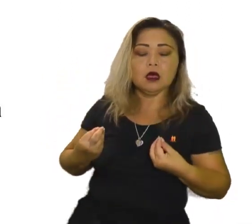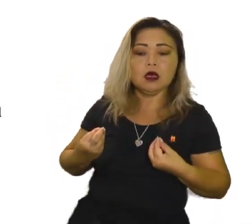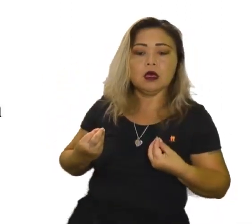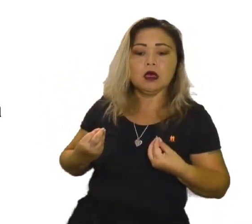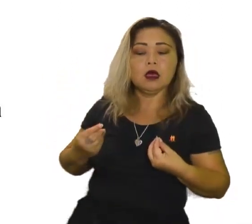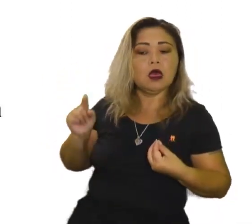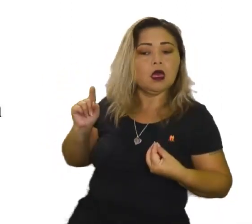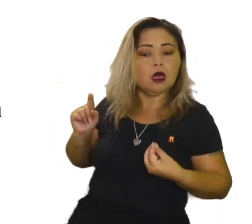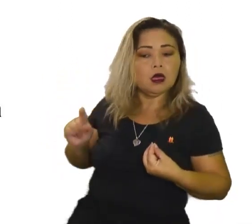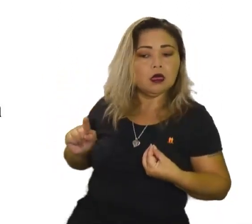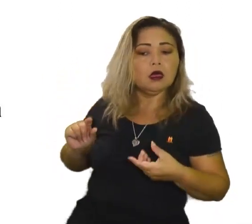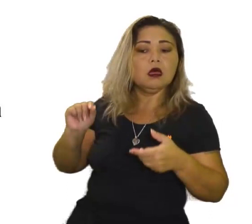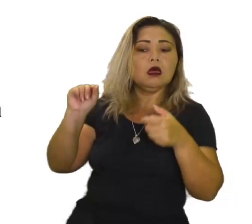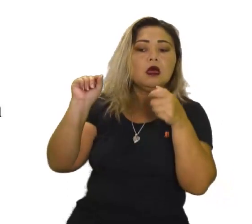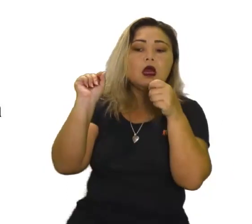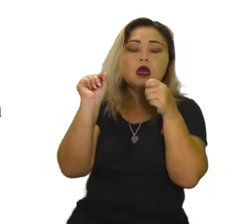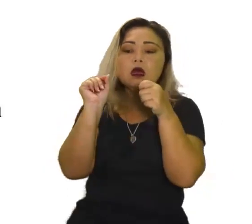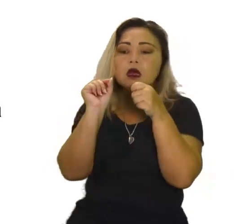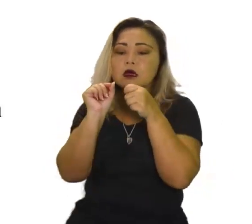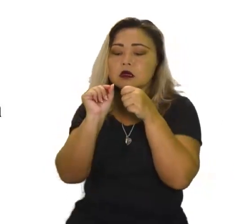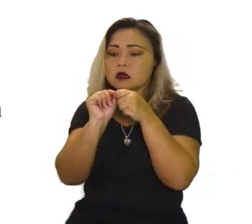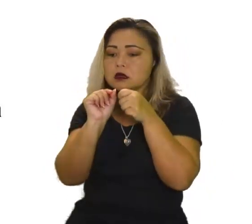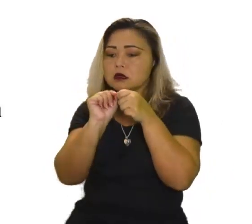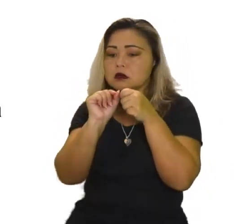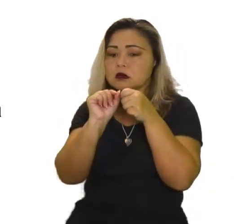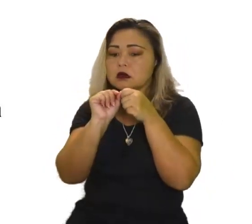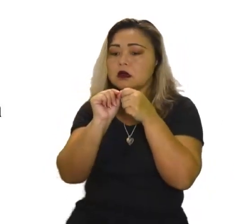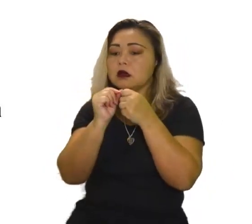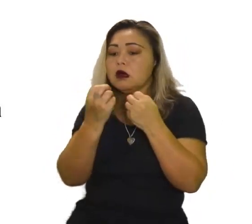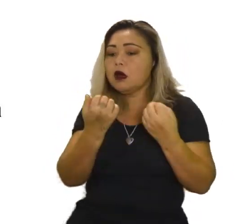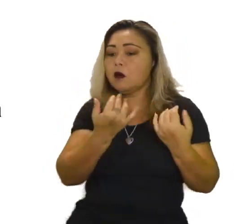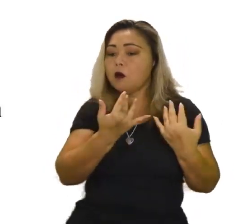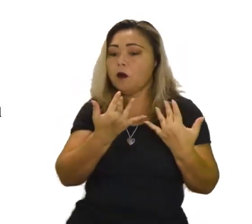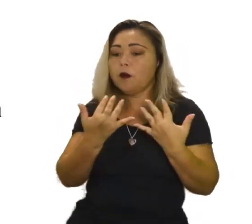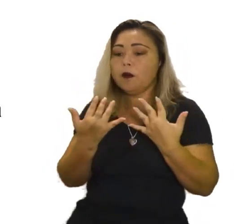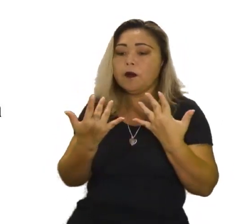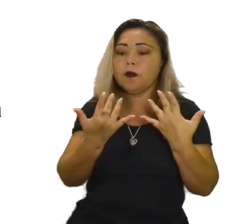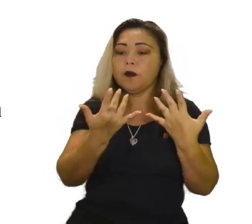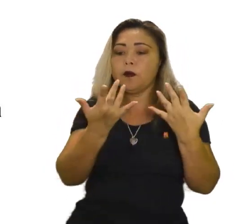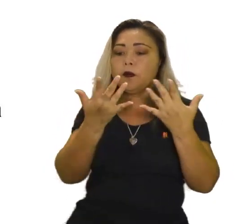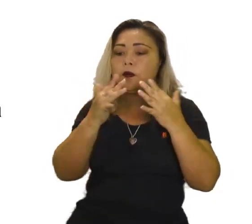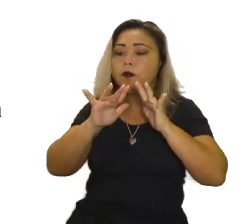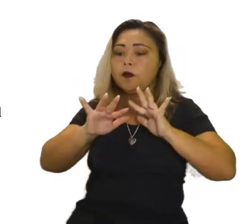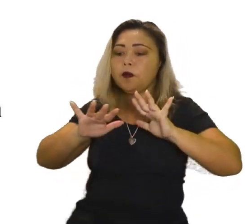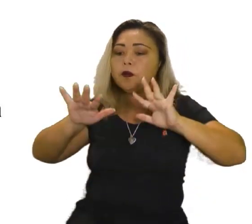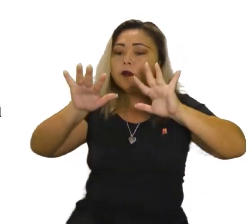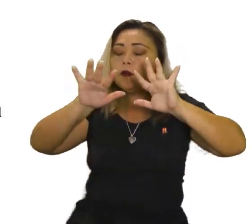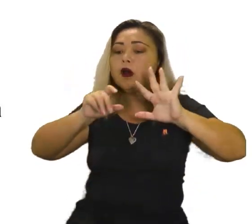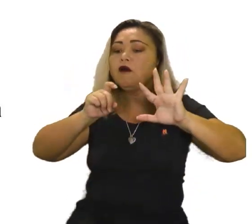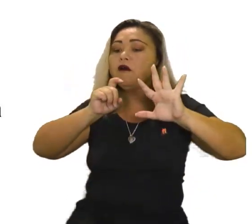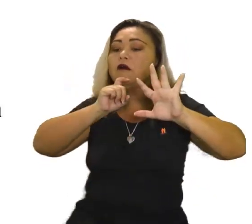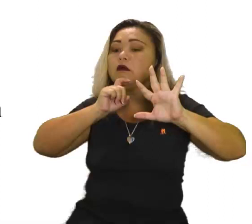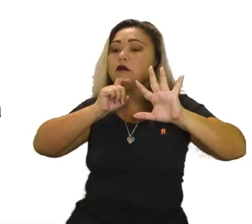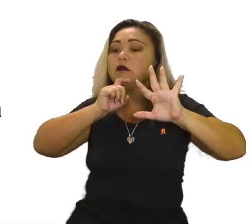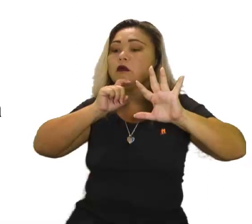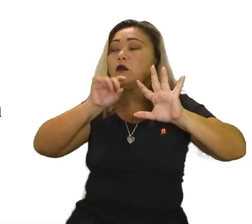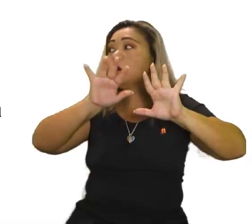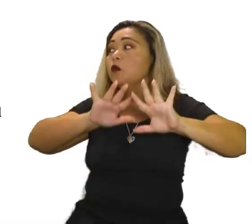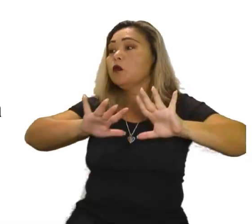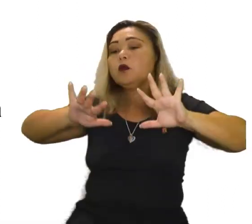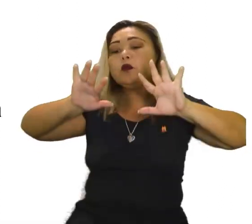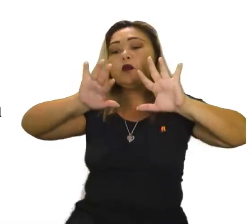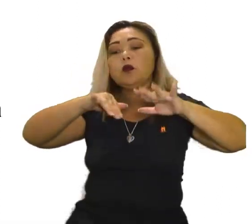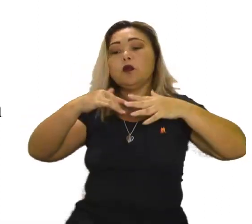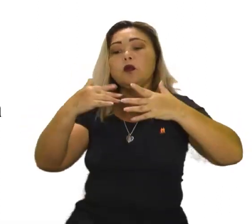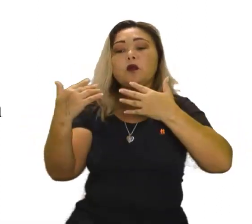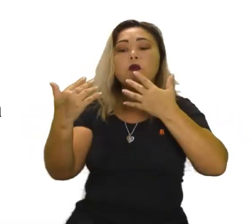que nós produzimos uma fumaça, é uma fumaça fria, tá? Não é, a